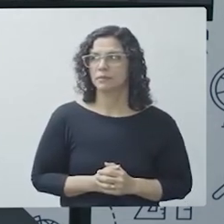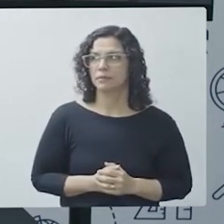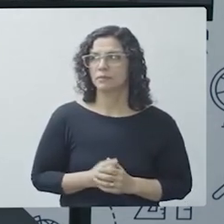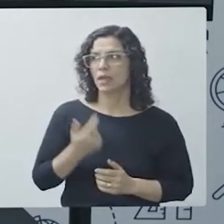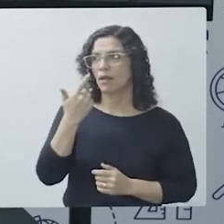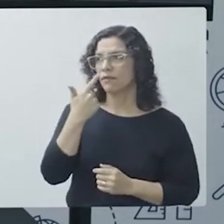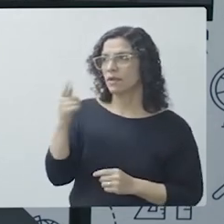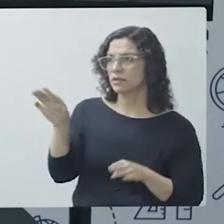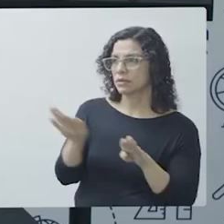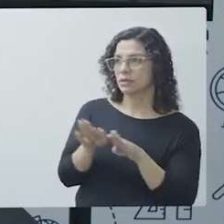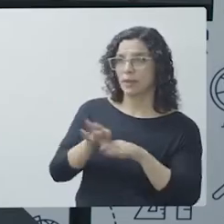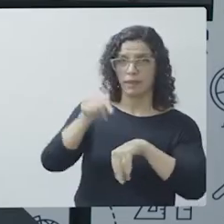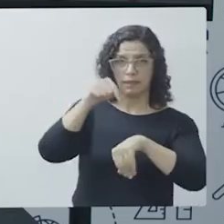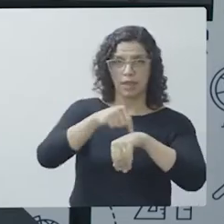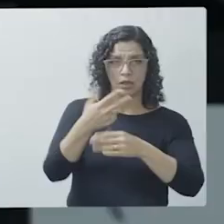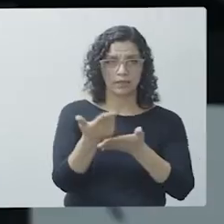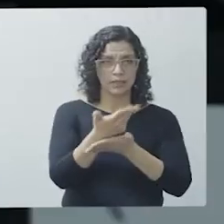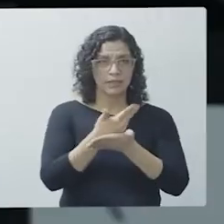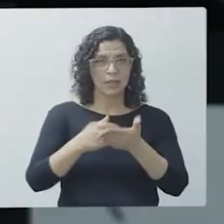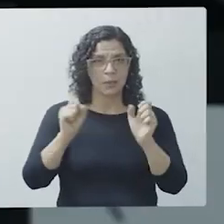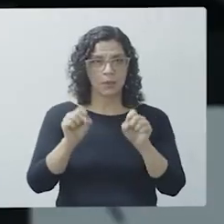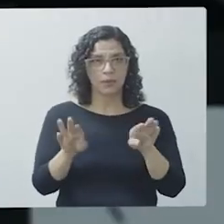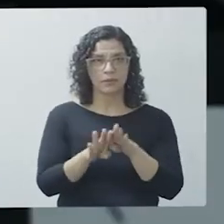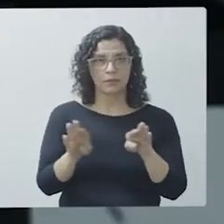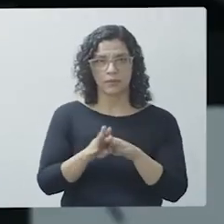Vocês podem desenhar na hora também.